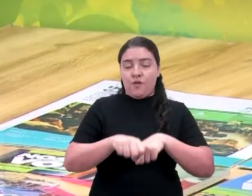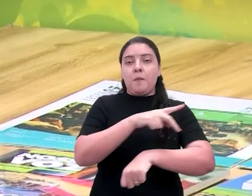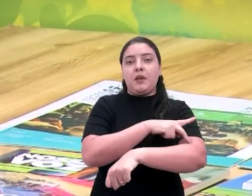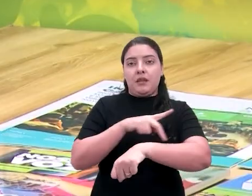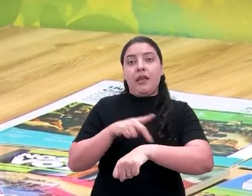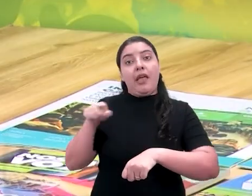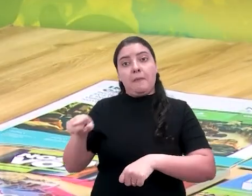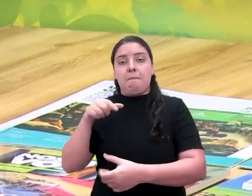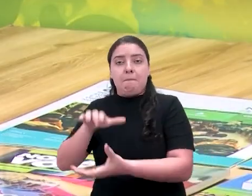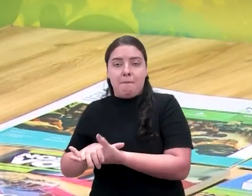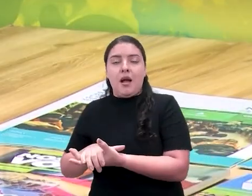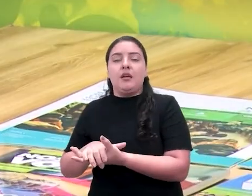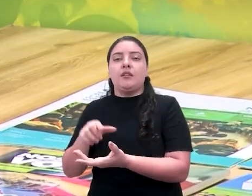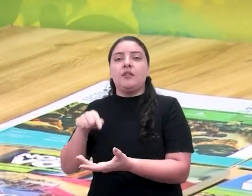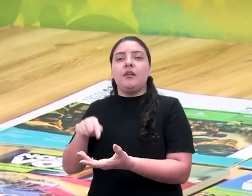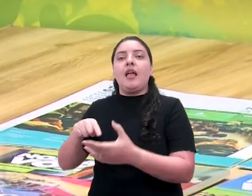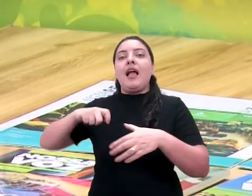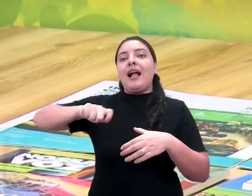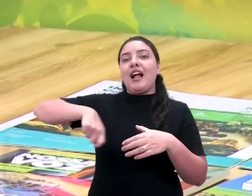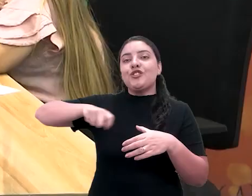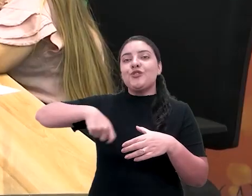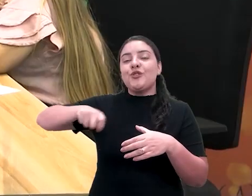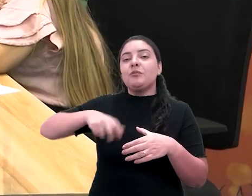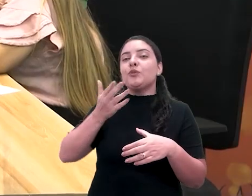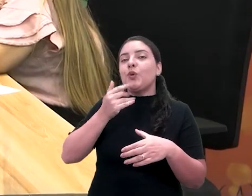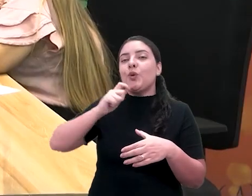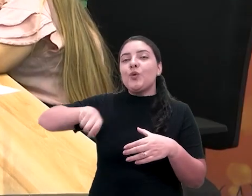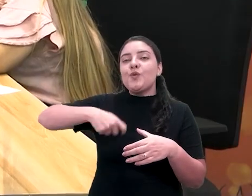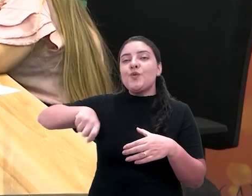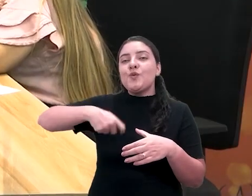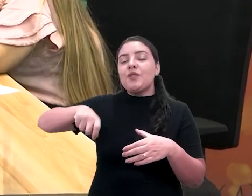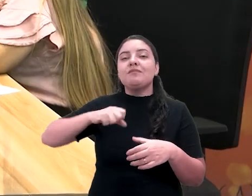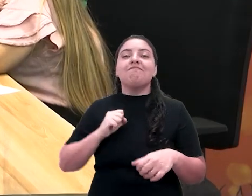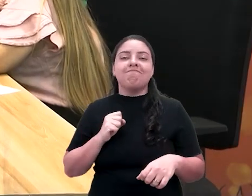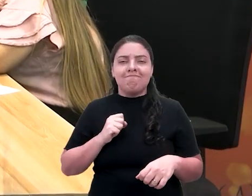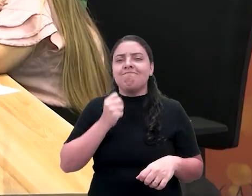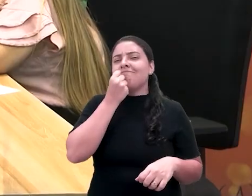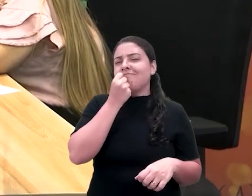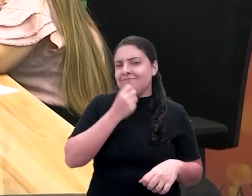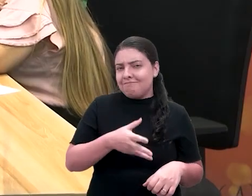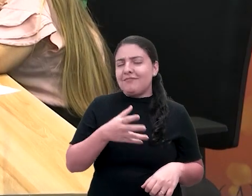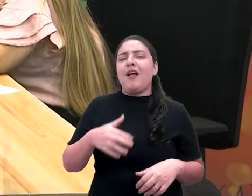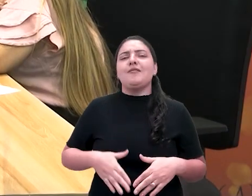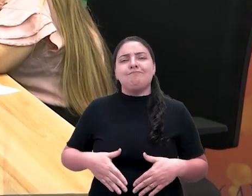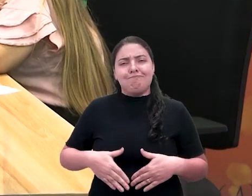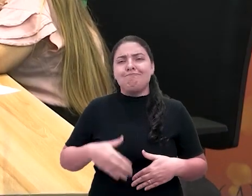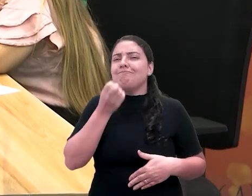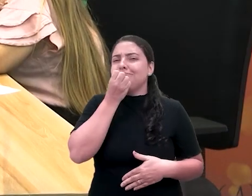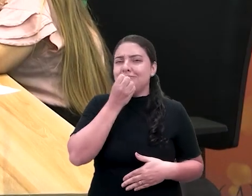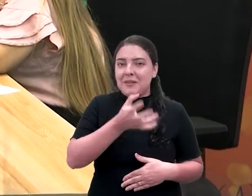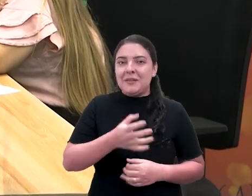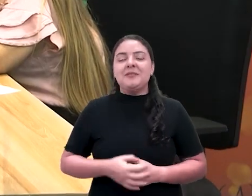pedagogia, ele em gastronomia. Como bem, passo bem. Né? Passo super bem.